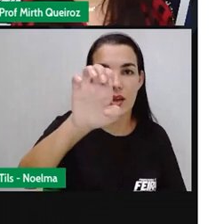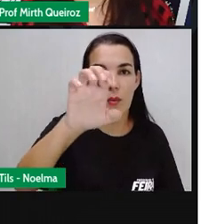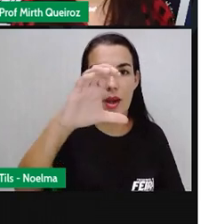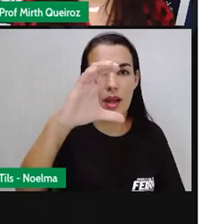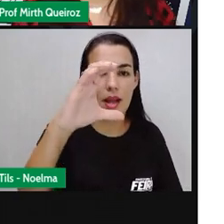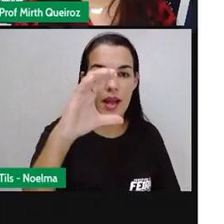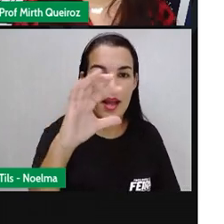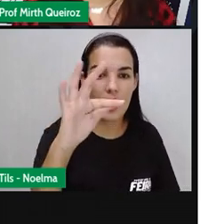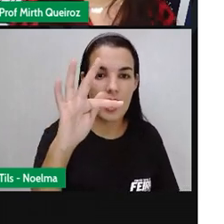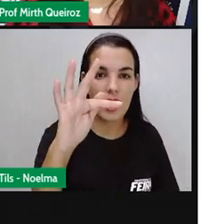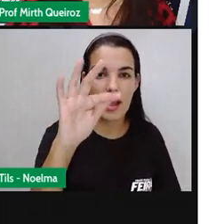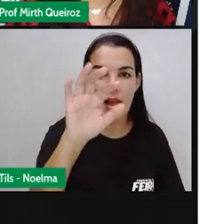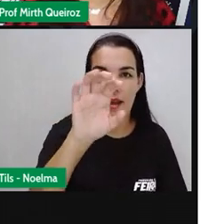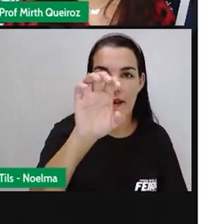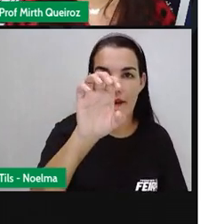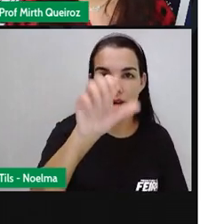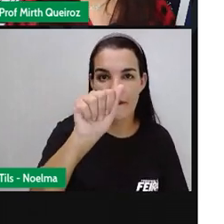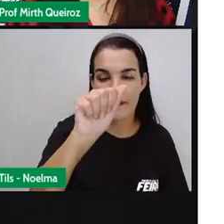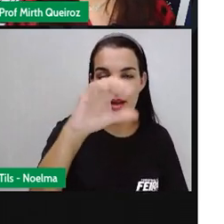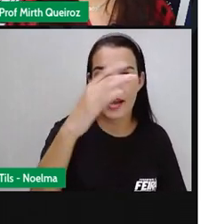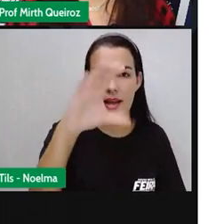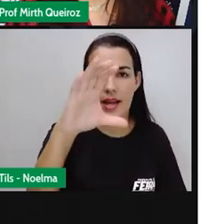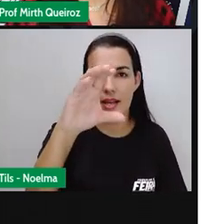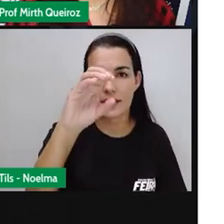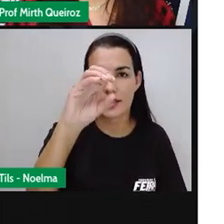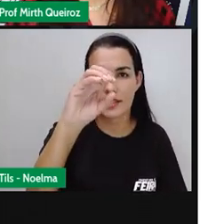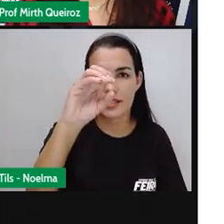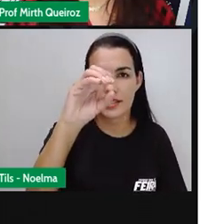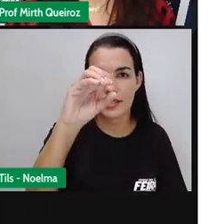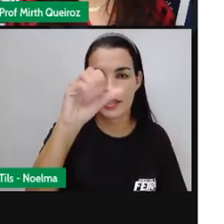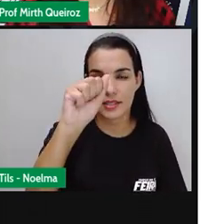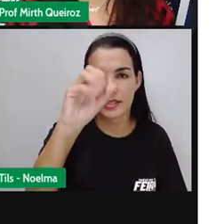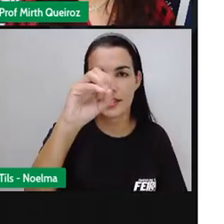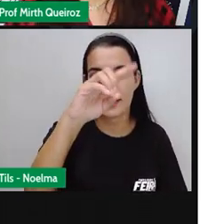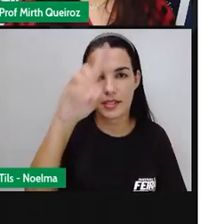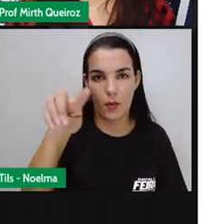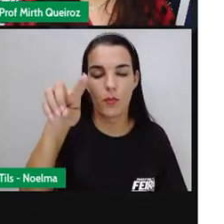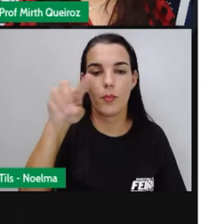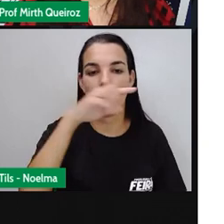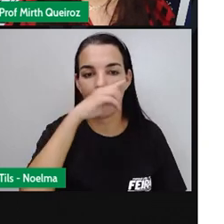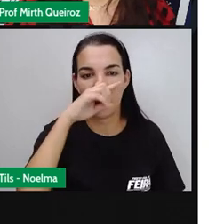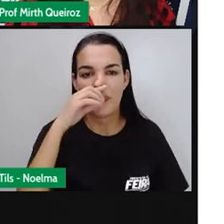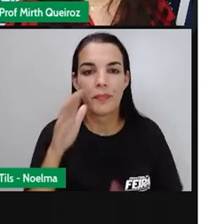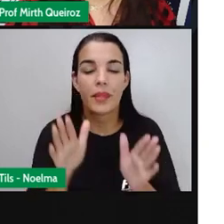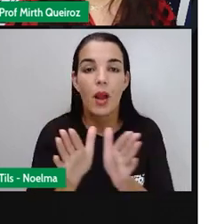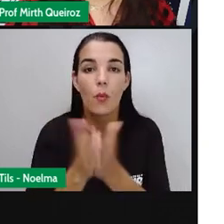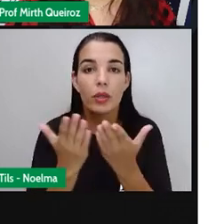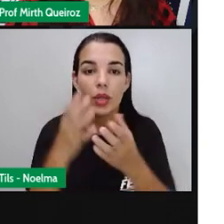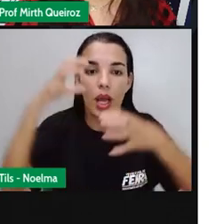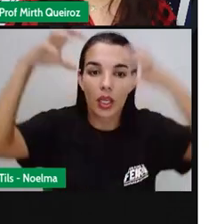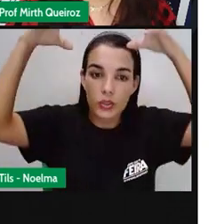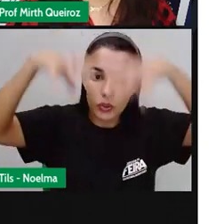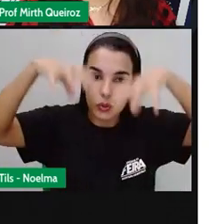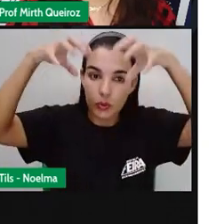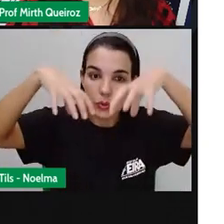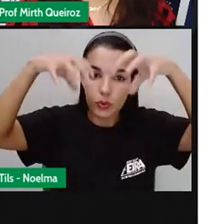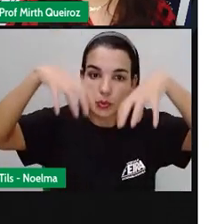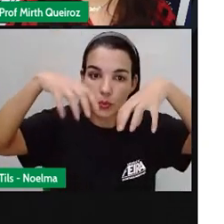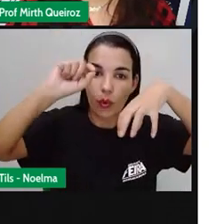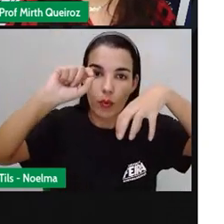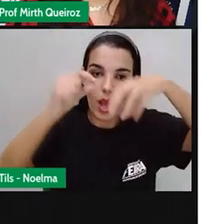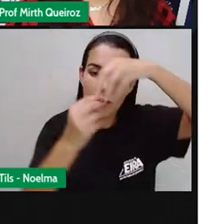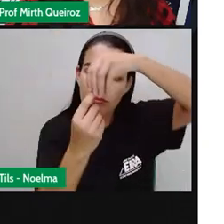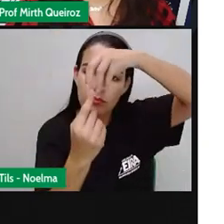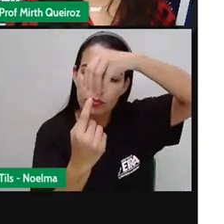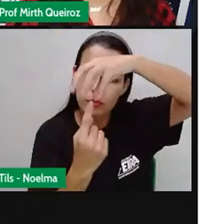passa do estado gasoso para o estado líquido, nós temos aí a liquefação. E quando ela passa do estado